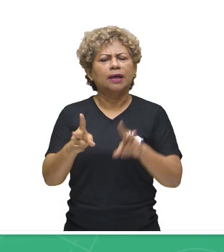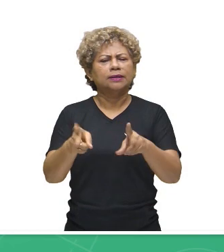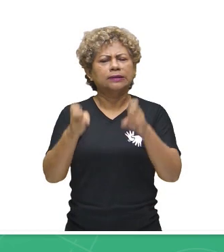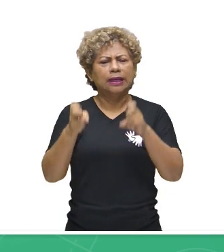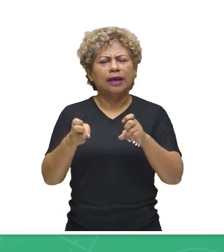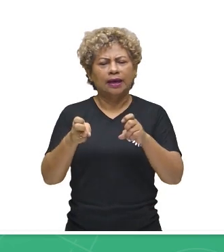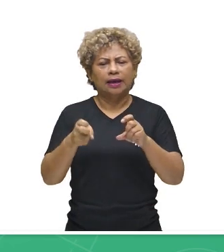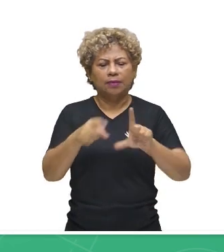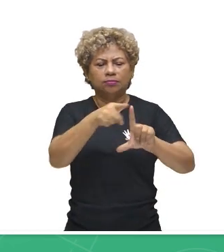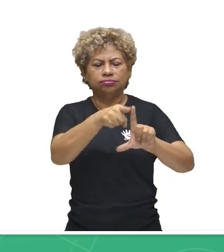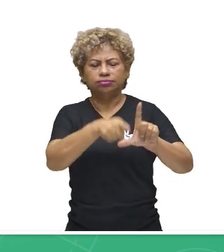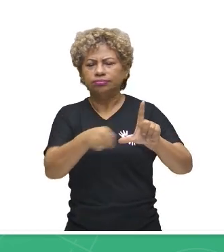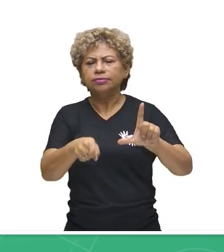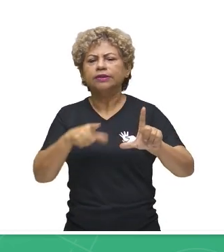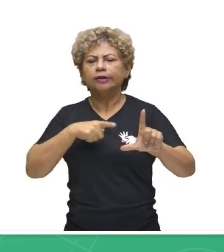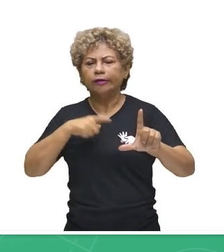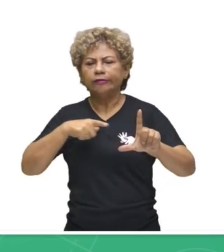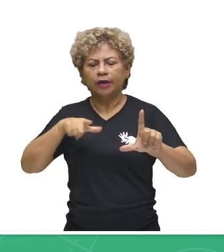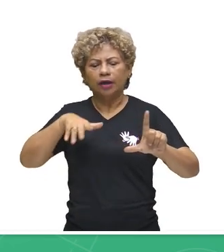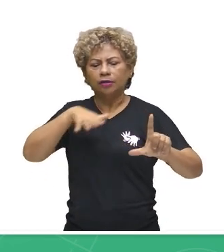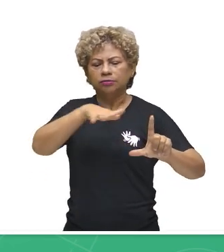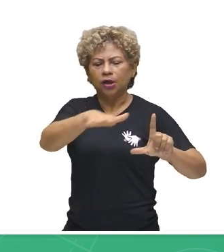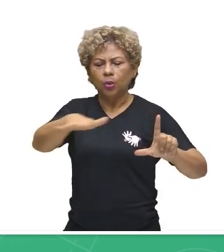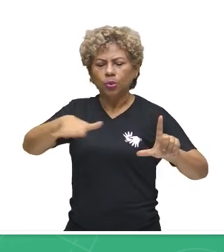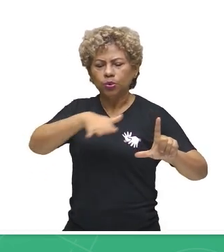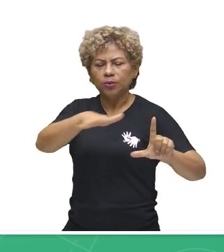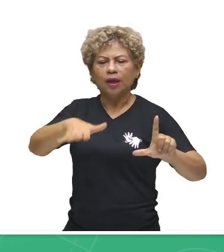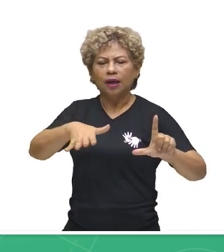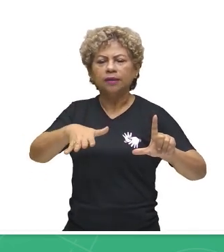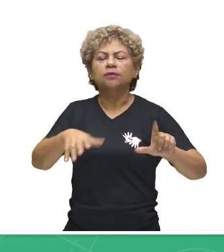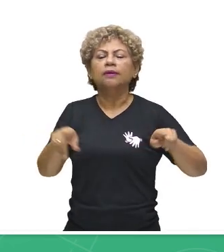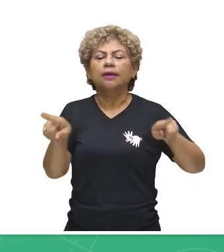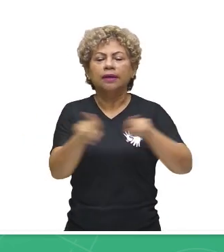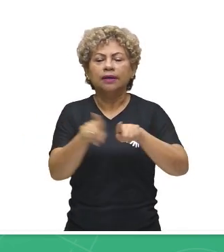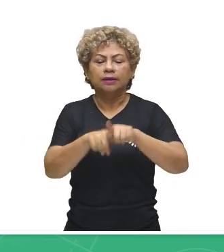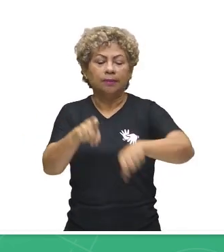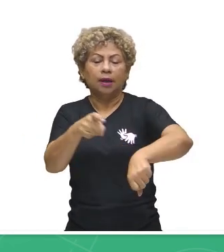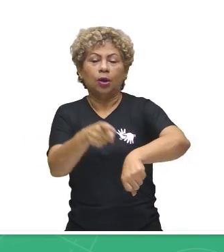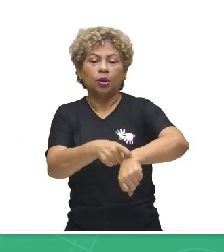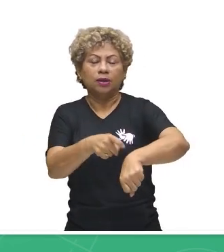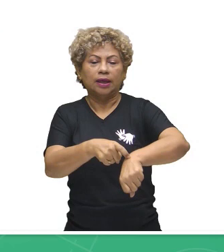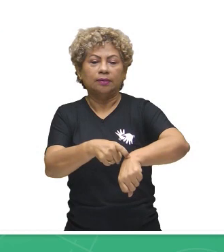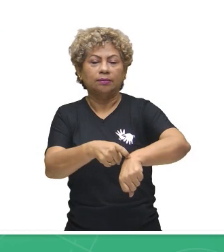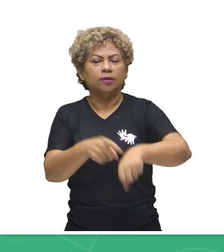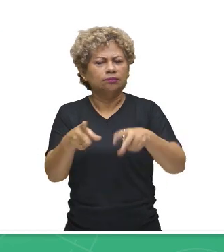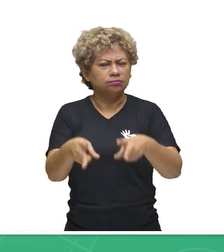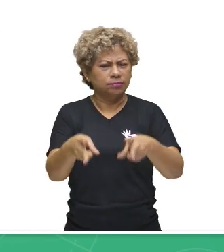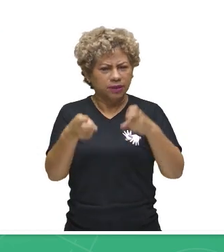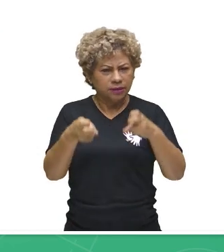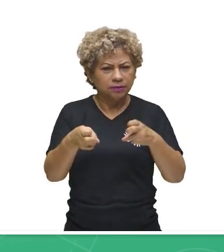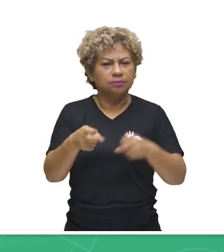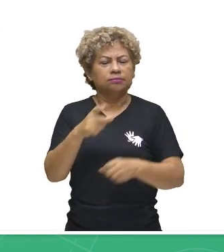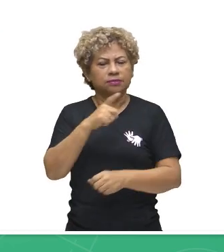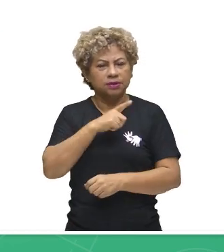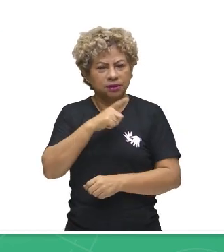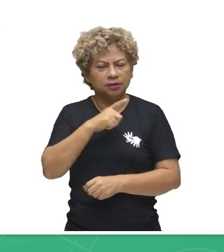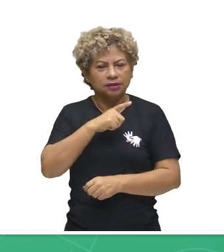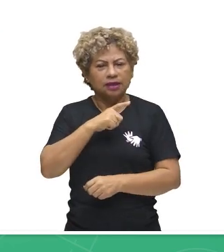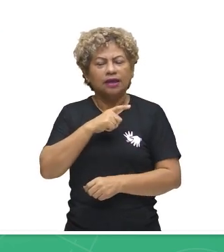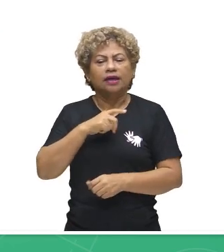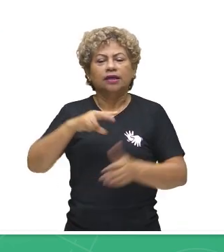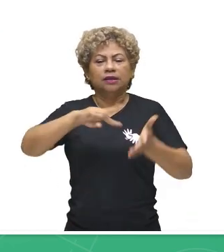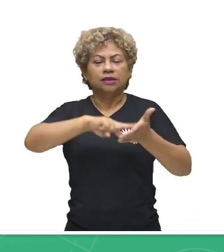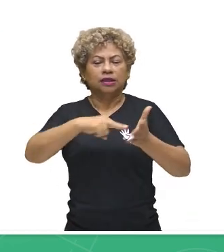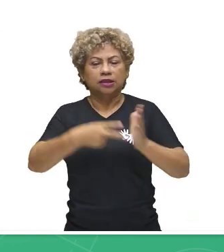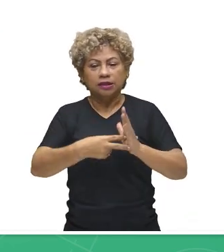o espaço e o tempo. Eu tenho meu eixo do tempo, representada pela letra